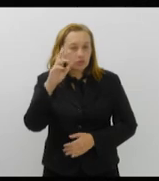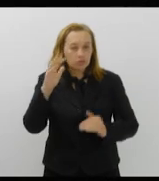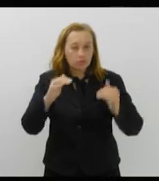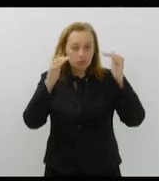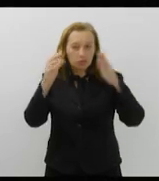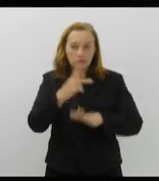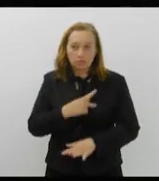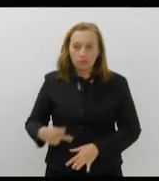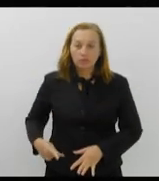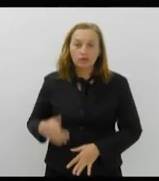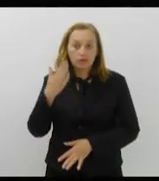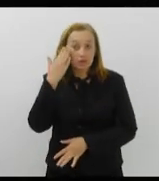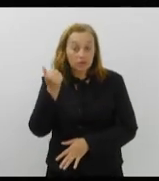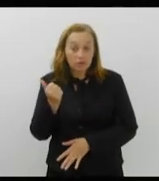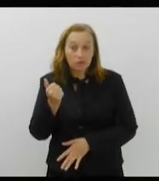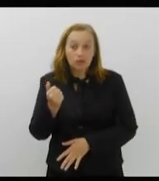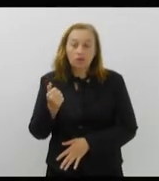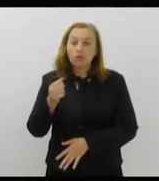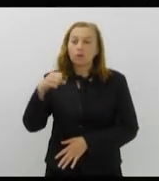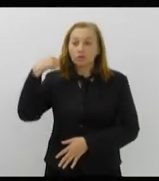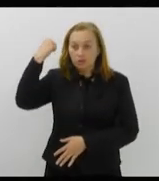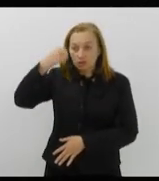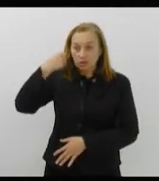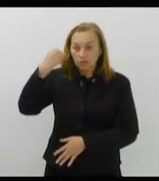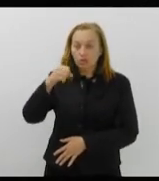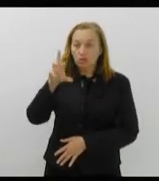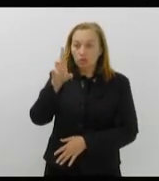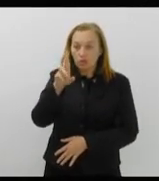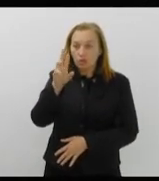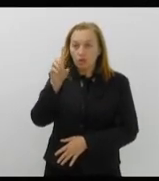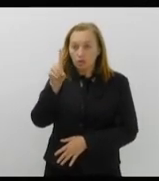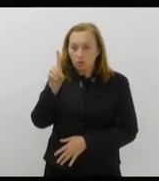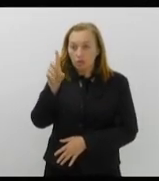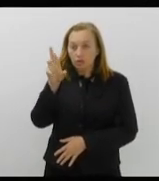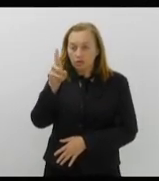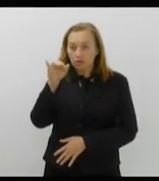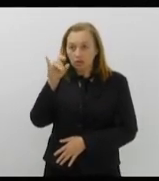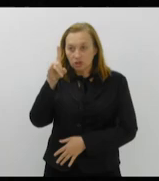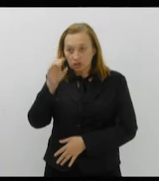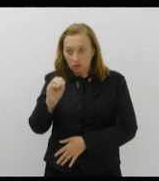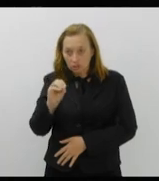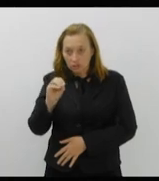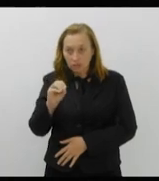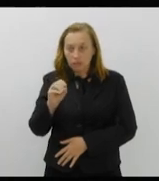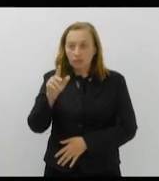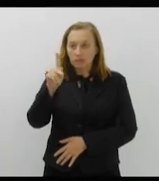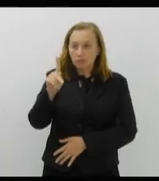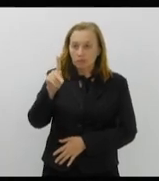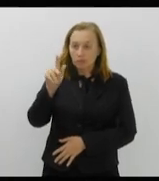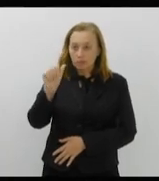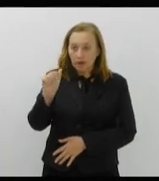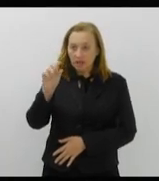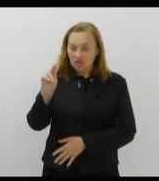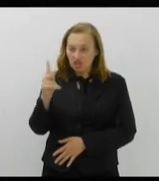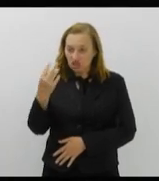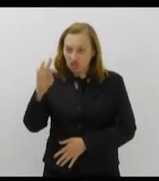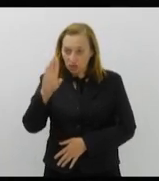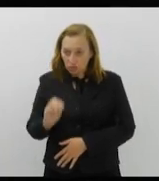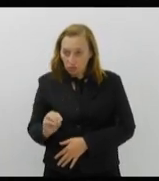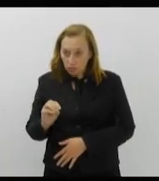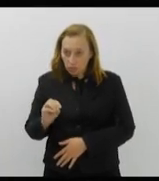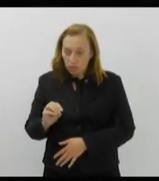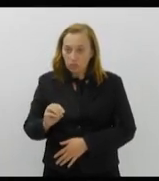Senador Rodrigo Pacheco na segunda quinzena de junho passado apresentou o